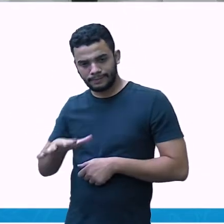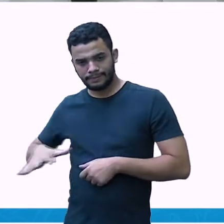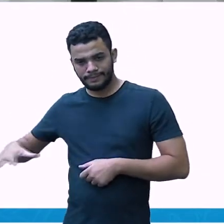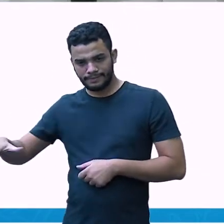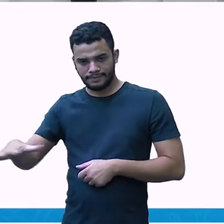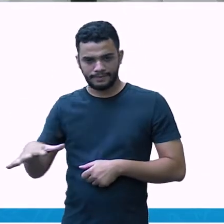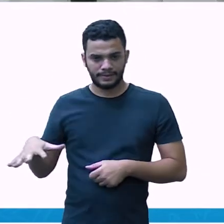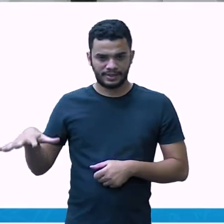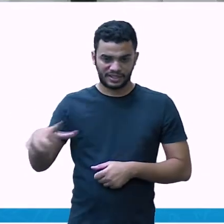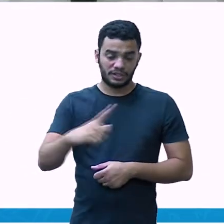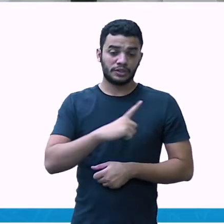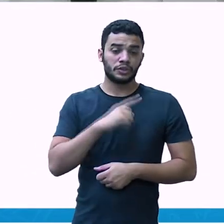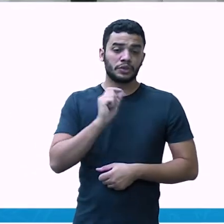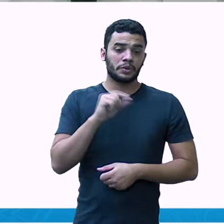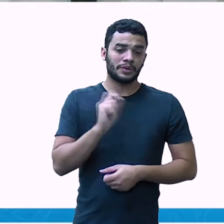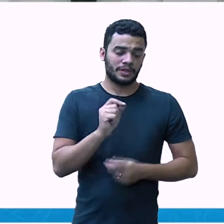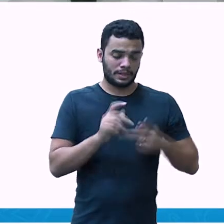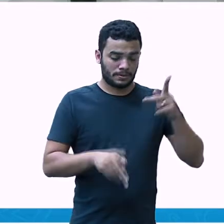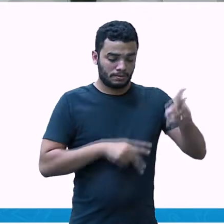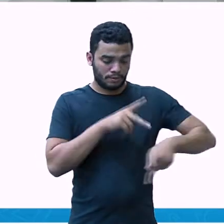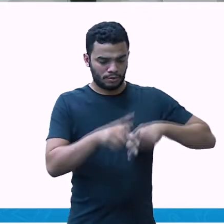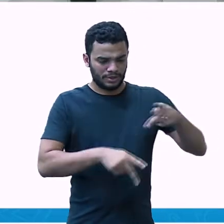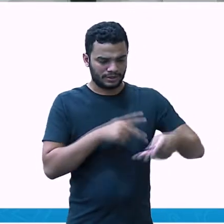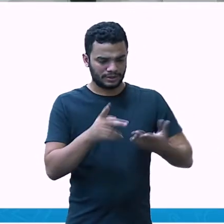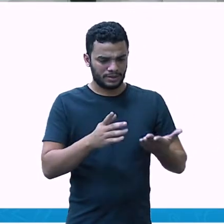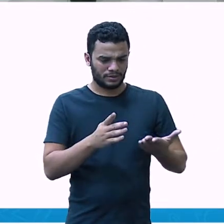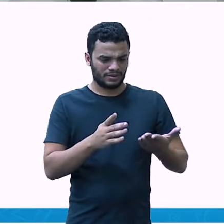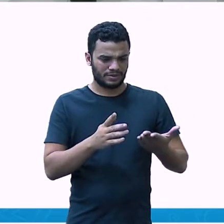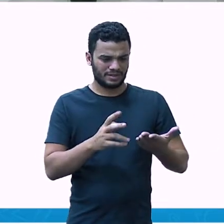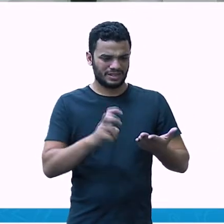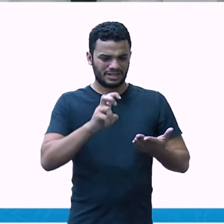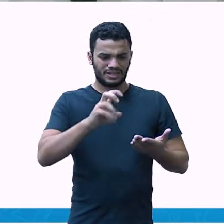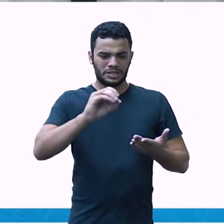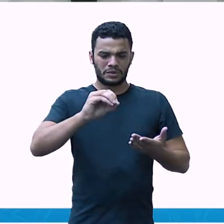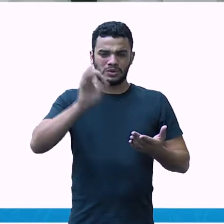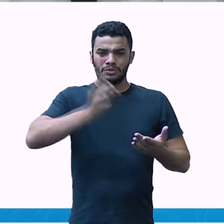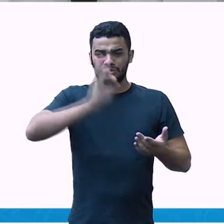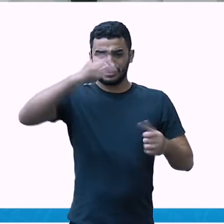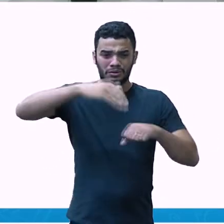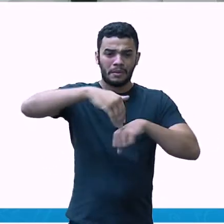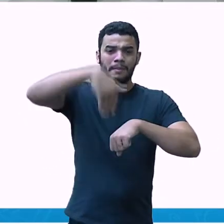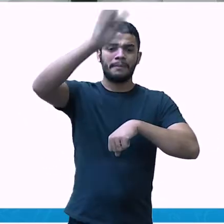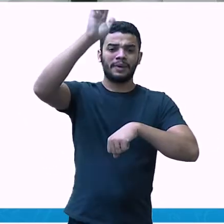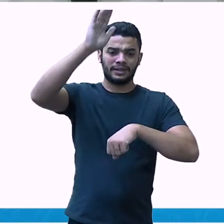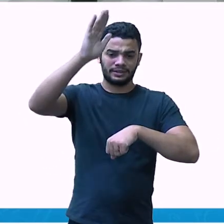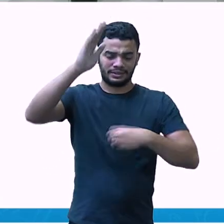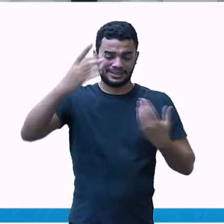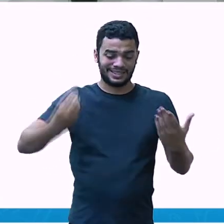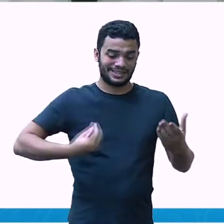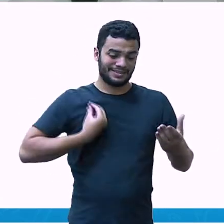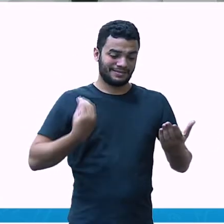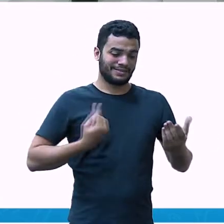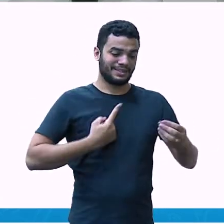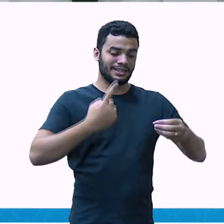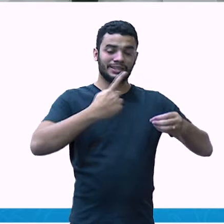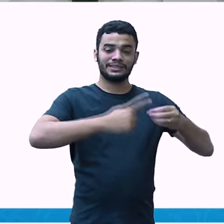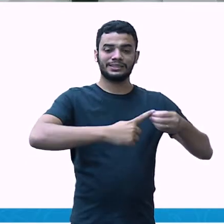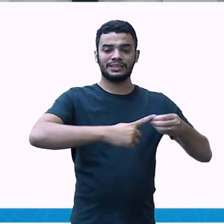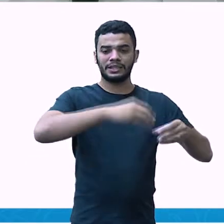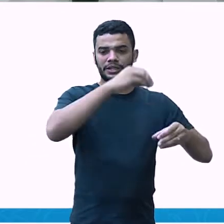população, nós temos aqui, olha, aqui é 48 é abaixo, aqui 70,